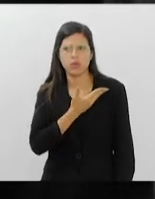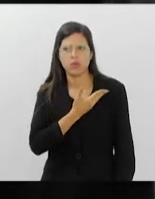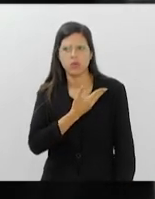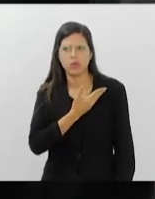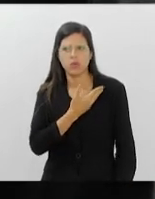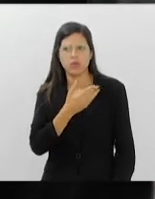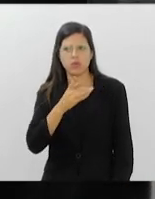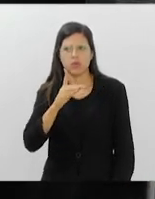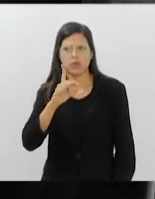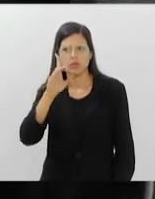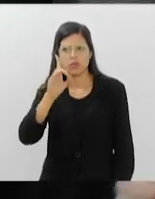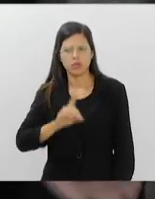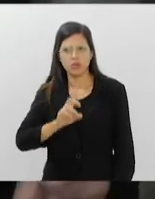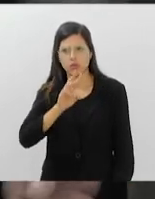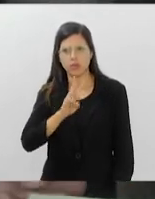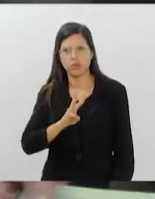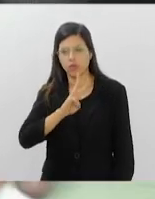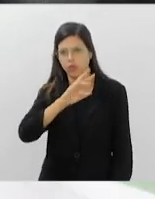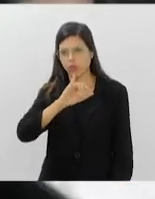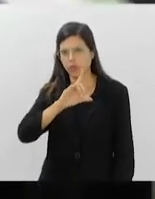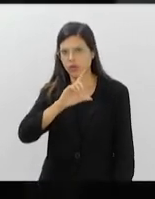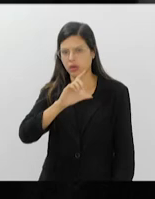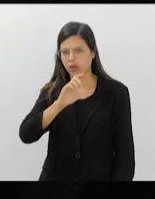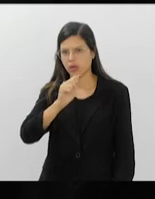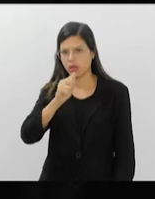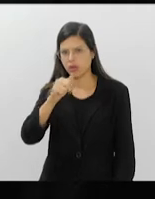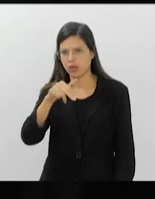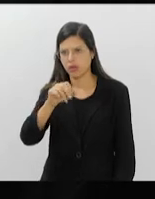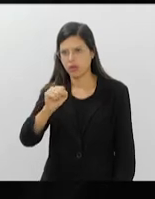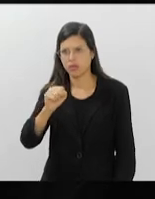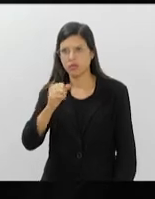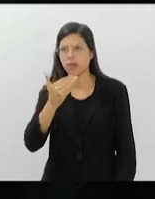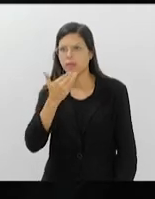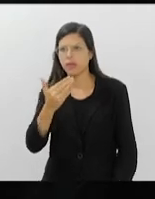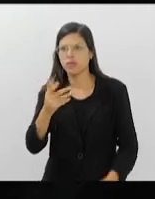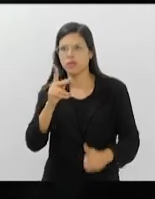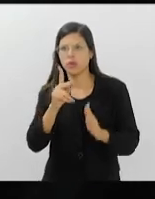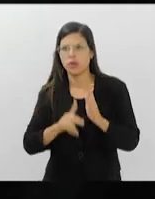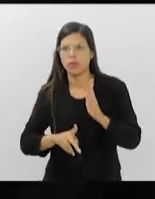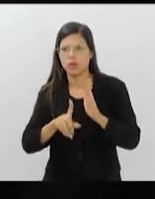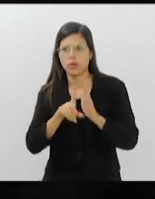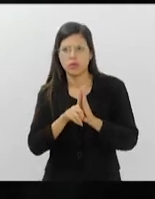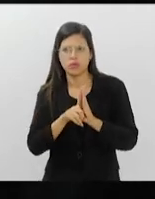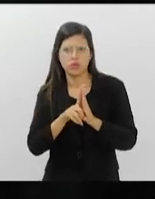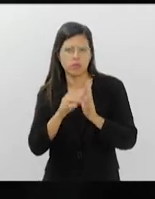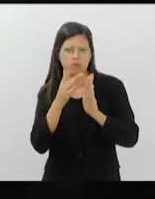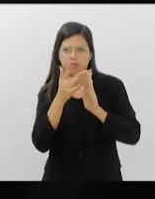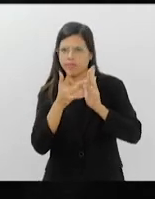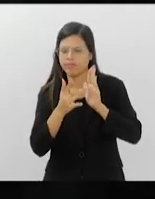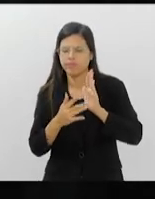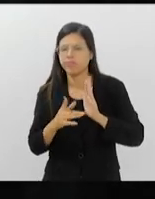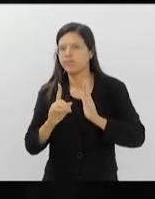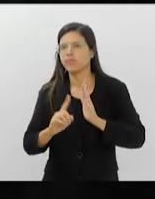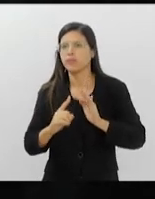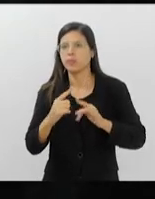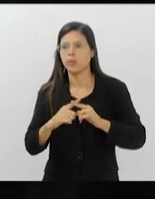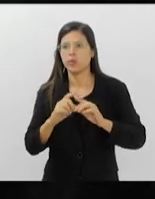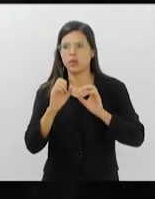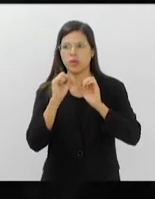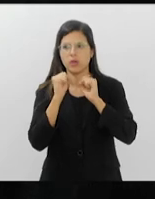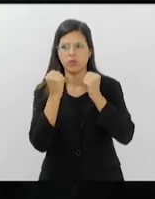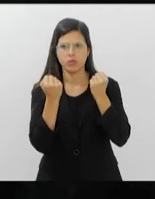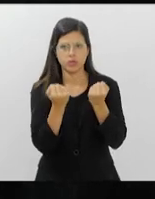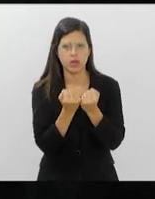diretor Williams, entrou em contato comigo pedindo para que o projeto não fosse pautado. O estádio de São Januário está em